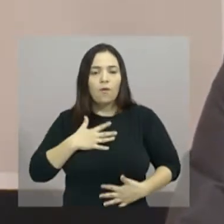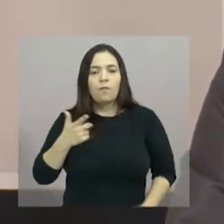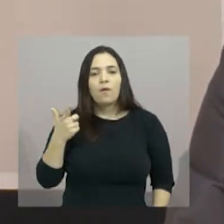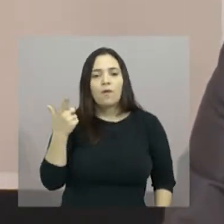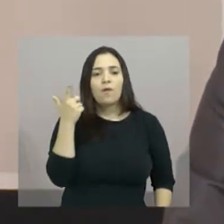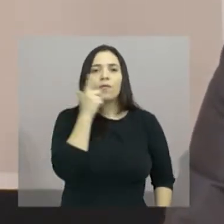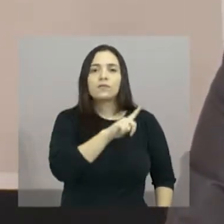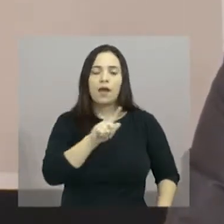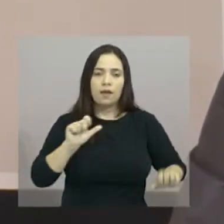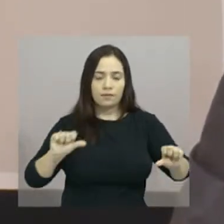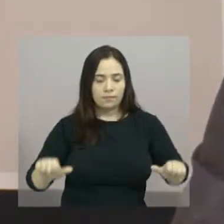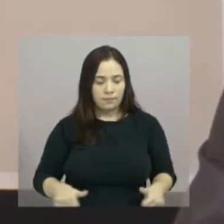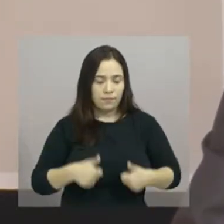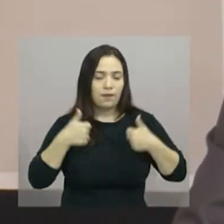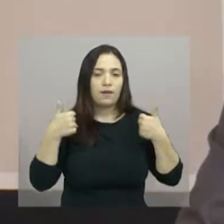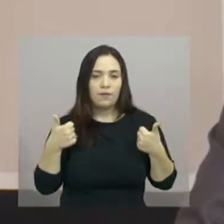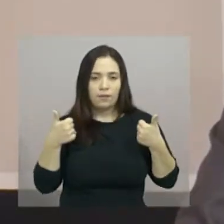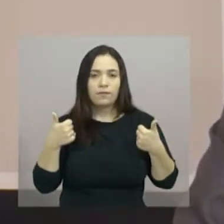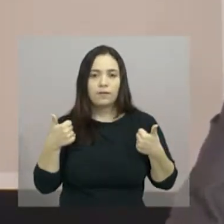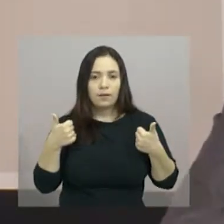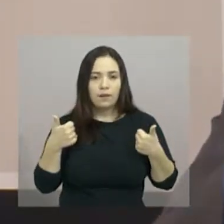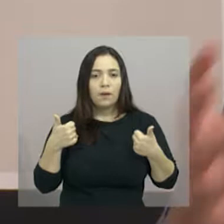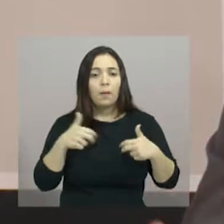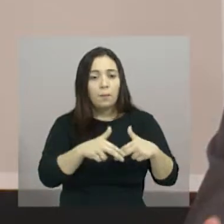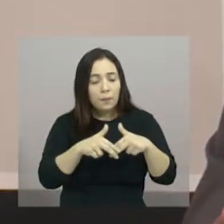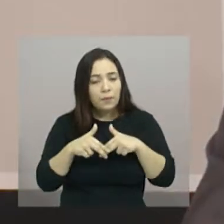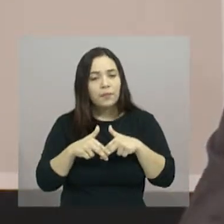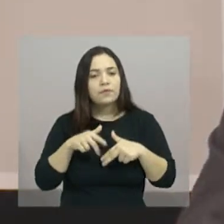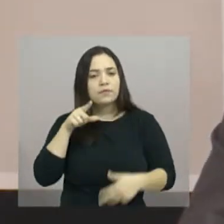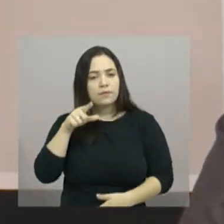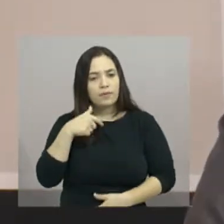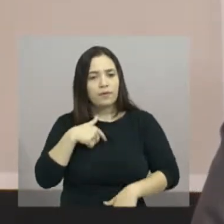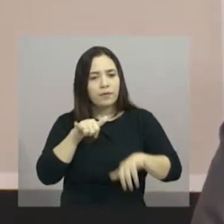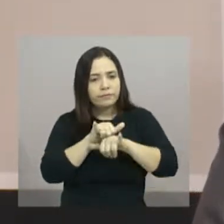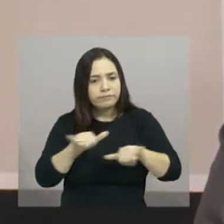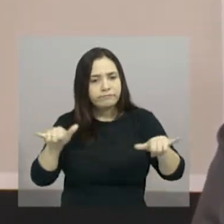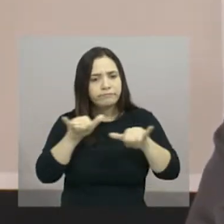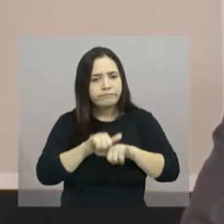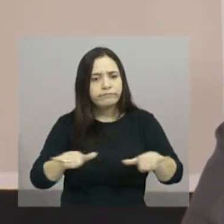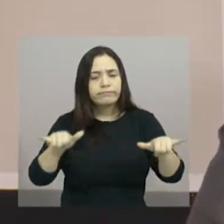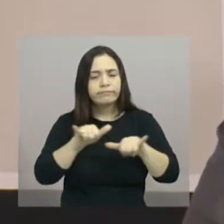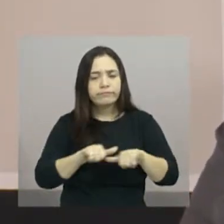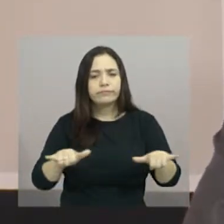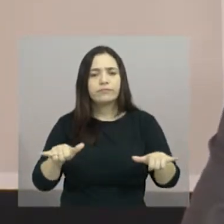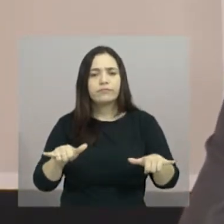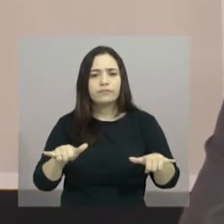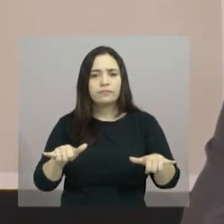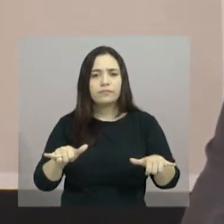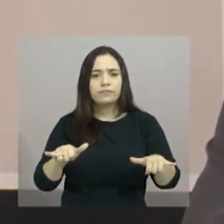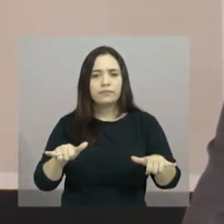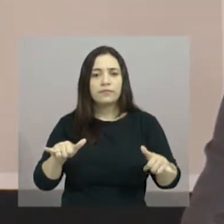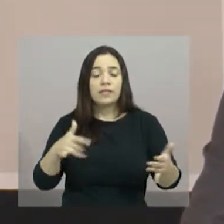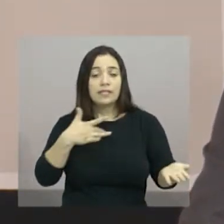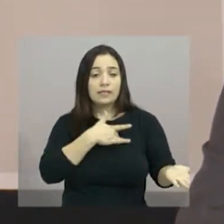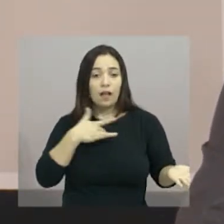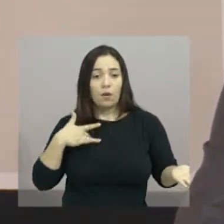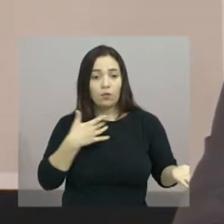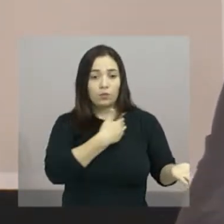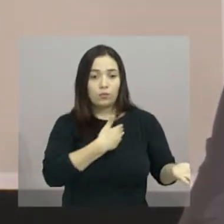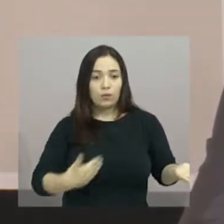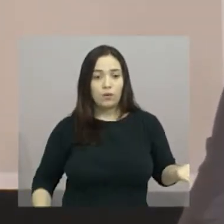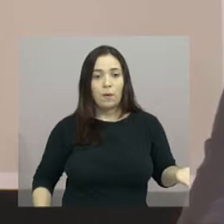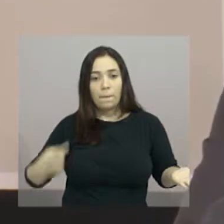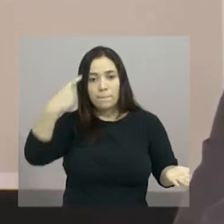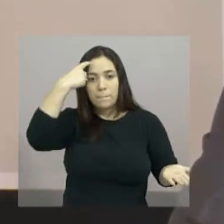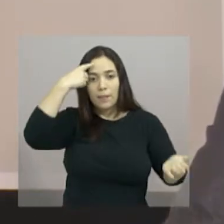vai evitar que ele... Enfim, então é dentro de um pacote, né? Eu costumo dizer que saúde pública, a gente não pode